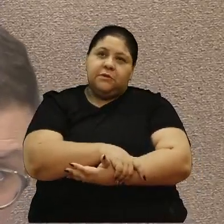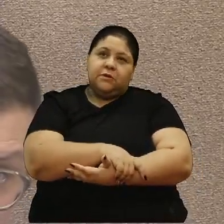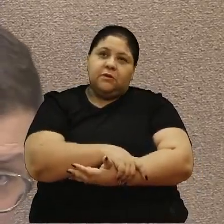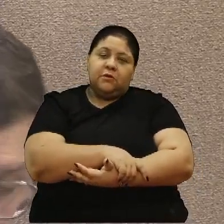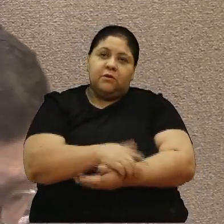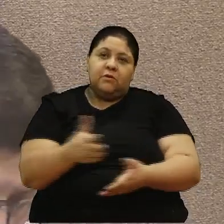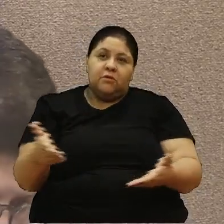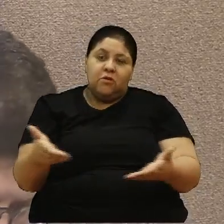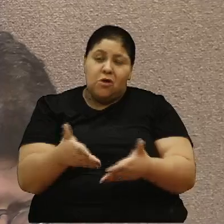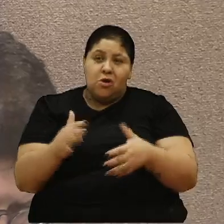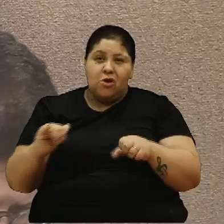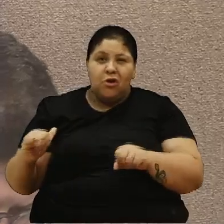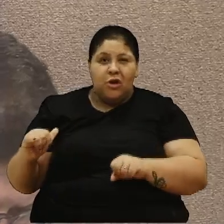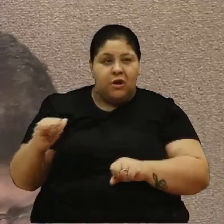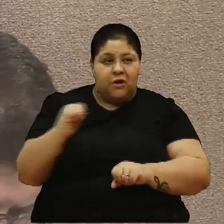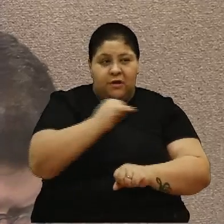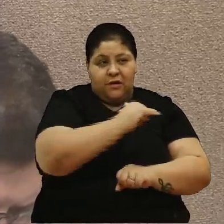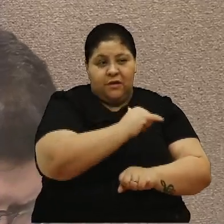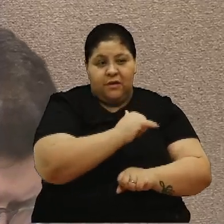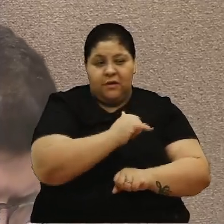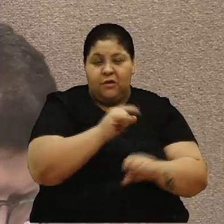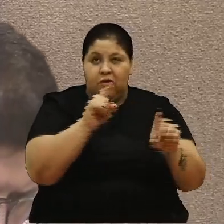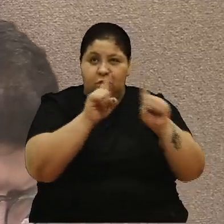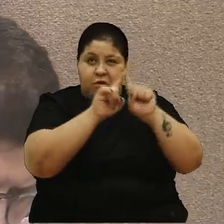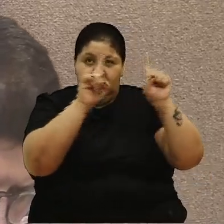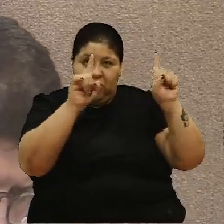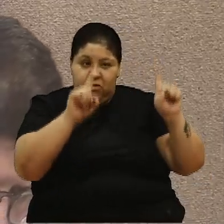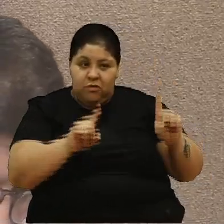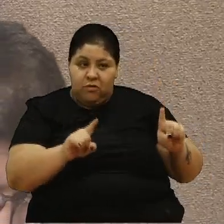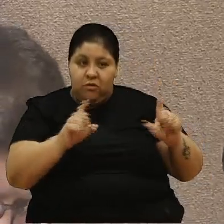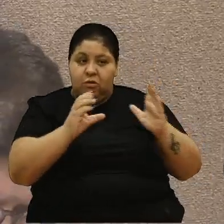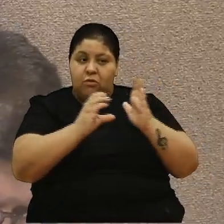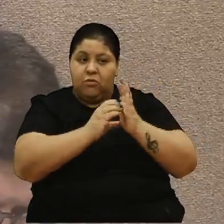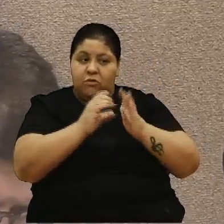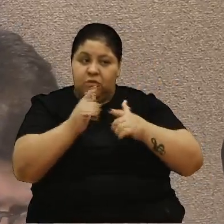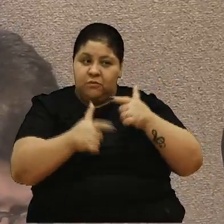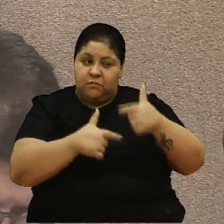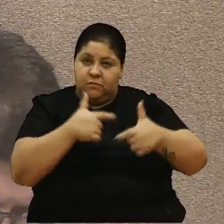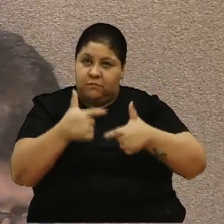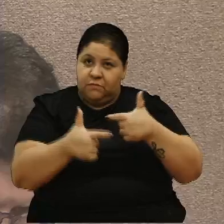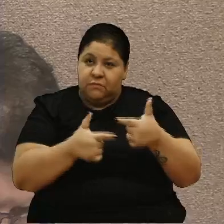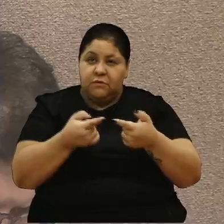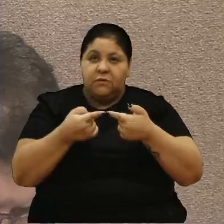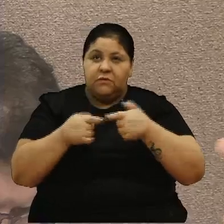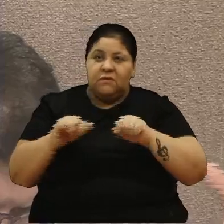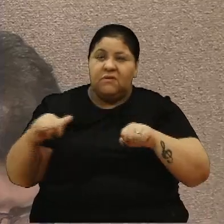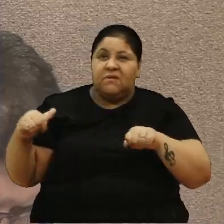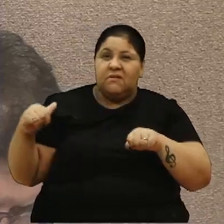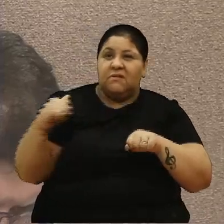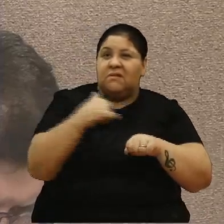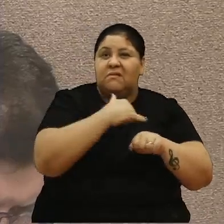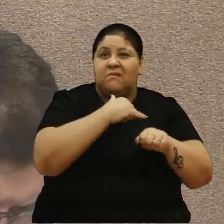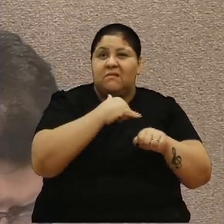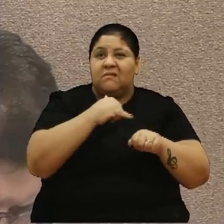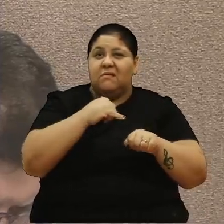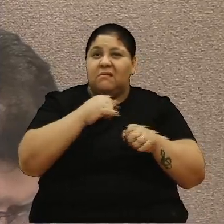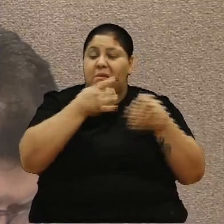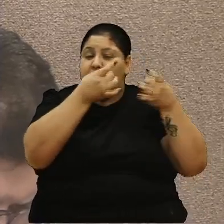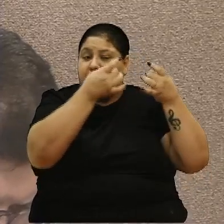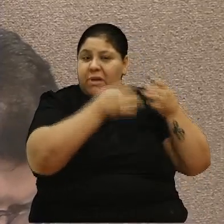Hoje, o nosso aeroporto, as equipes de lá, os servidores trabalham, mas o nosso aeroporto está jogado às